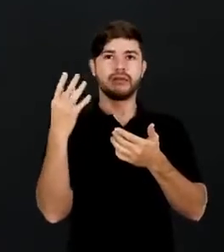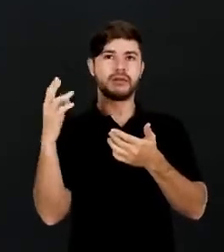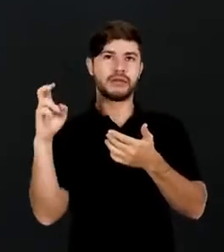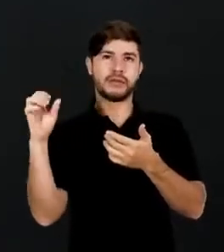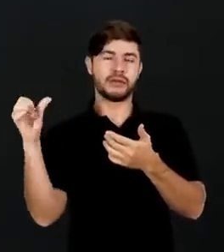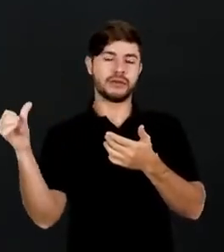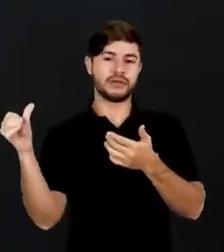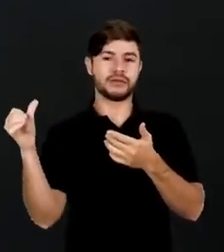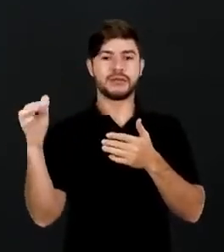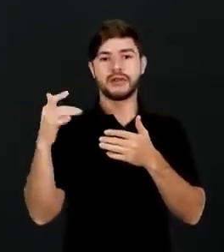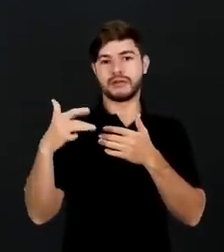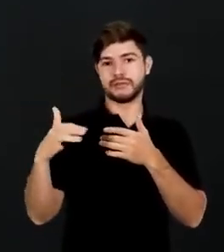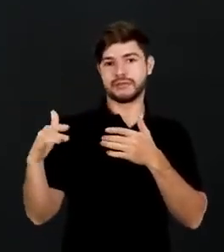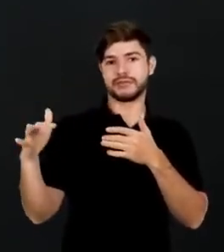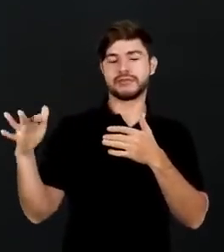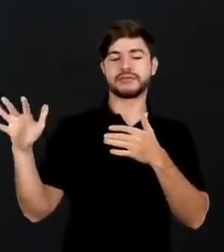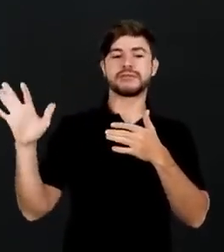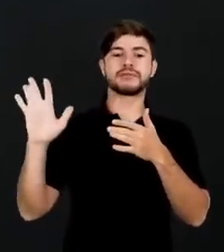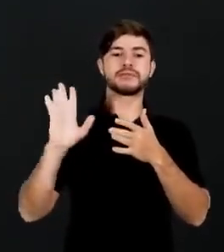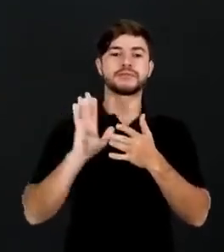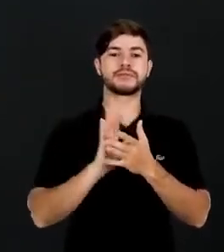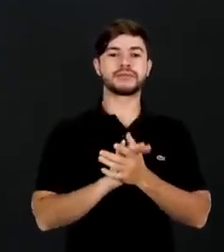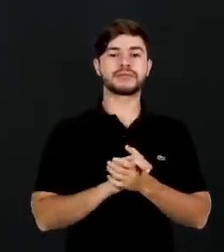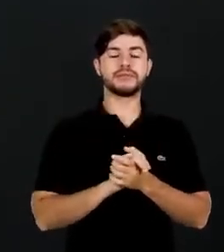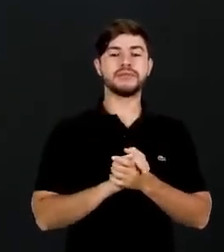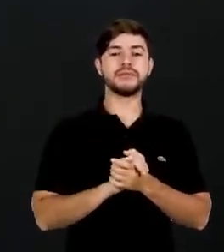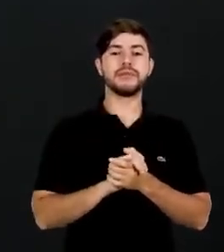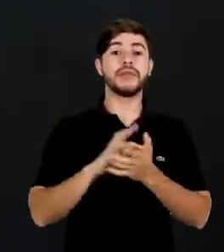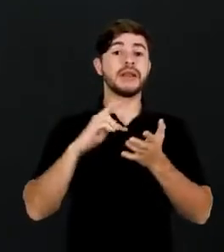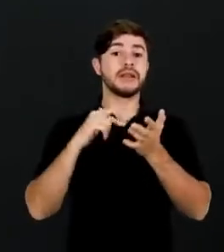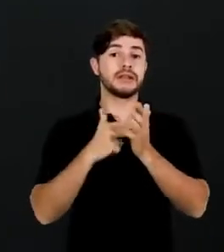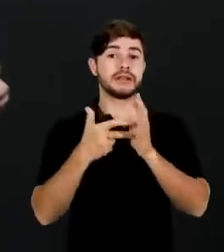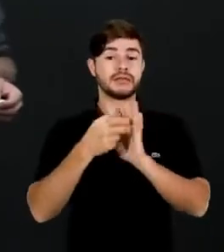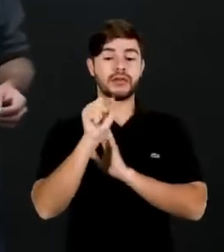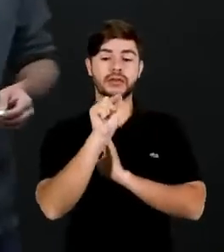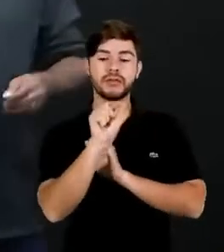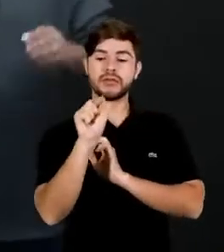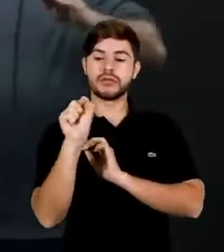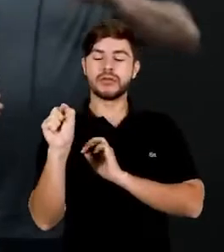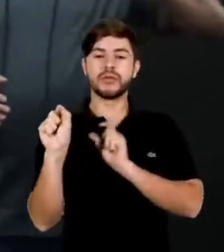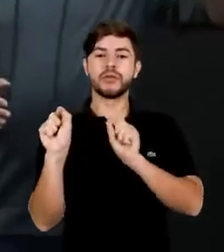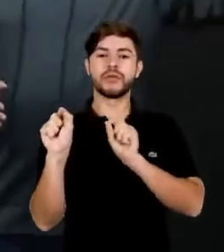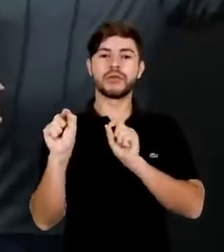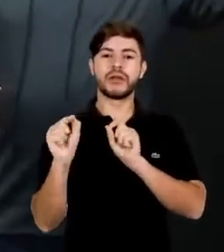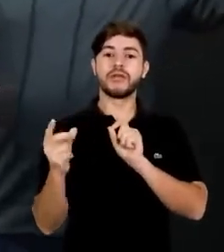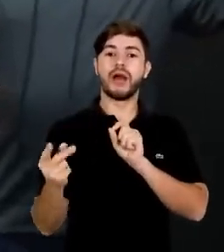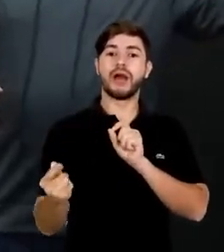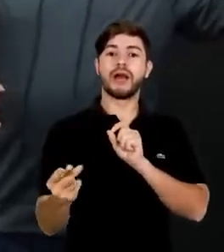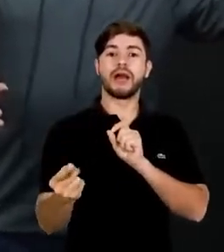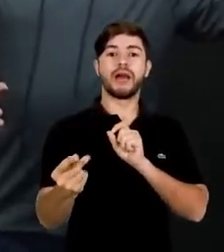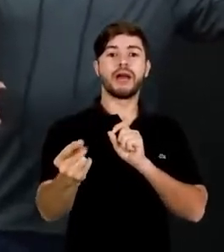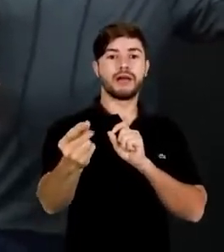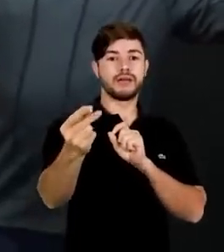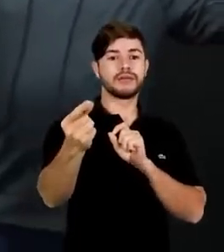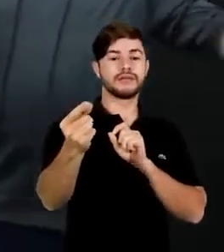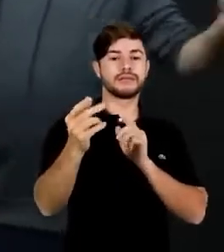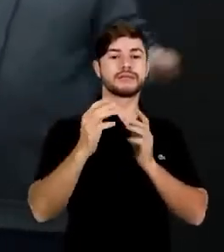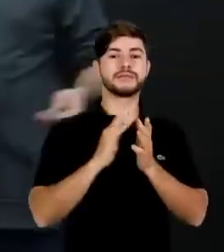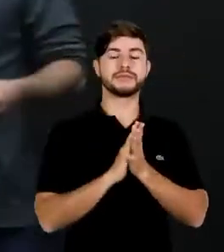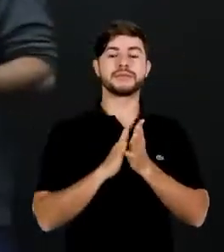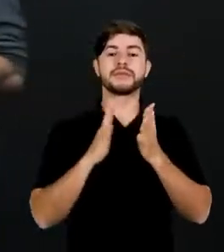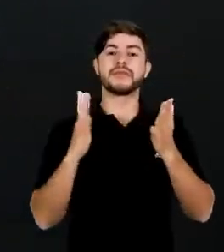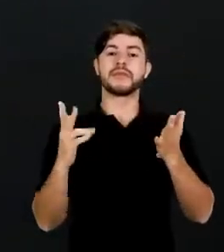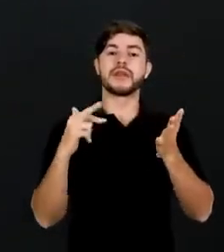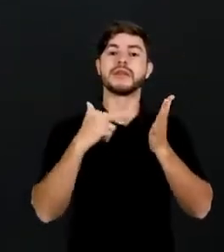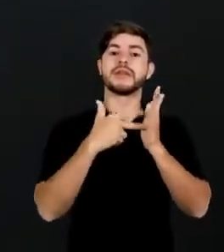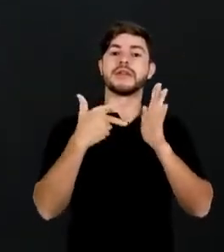5, 6. E aí, essas reticências significam que esse conjunto vai para o infinito positivo. Isso